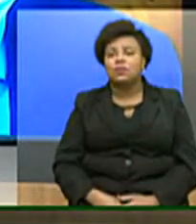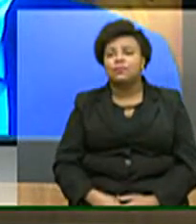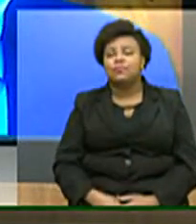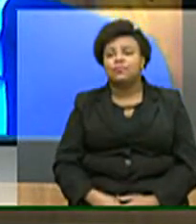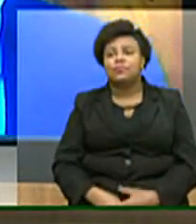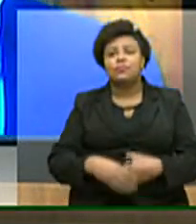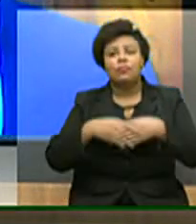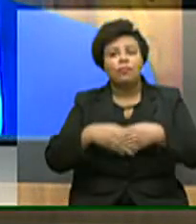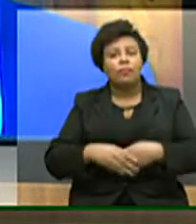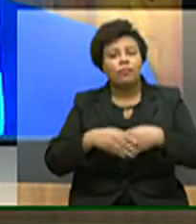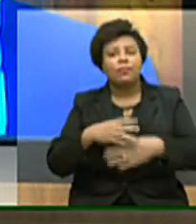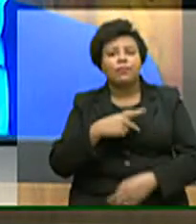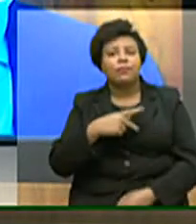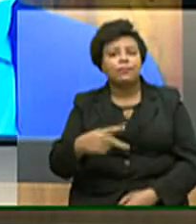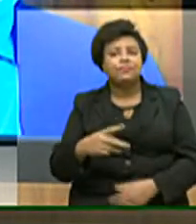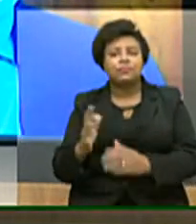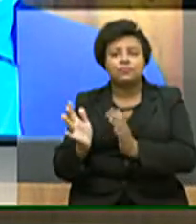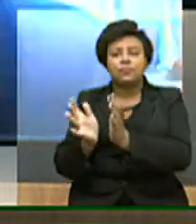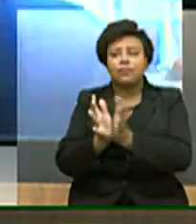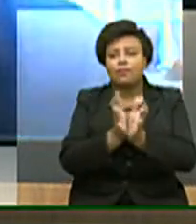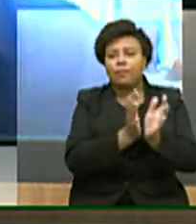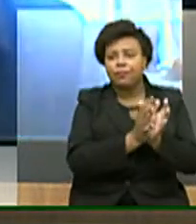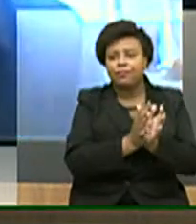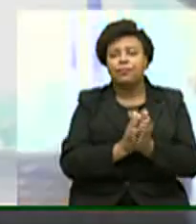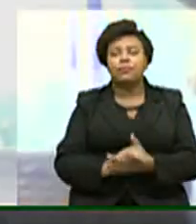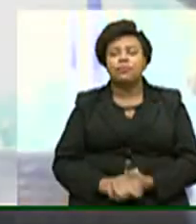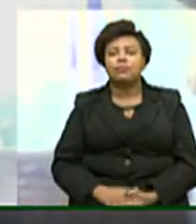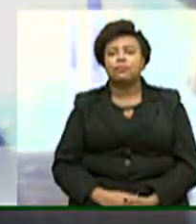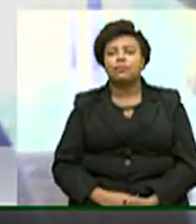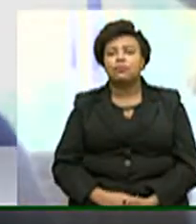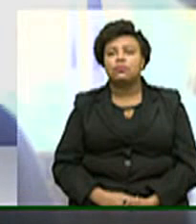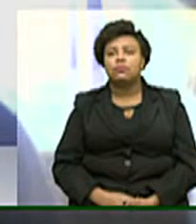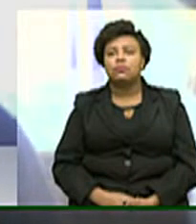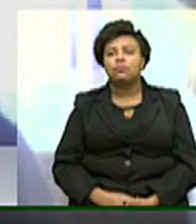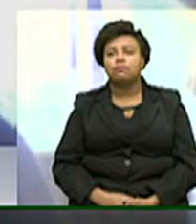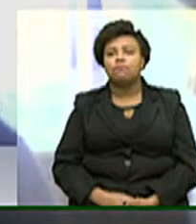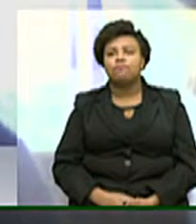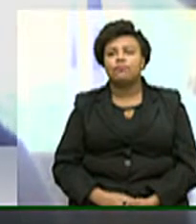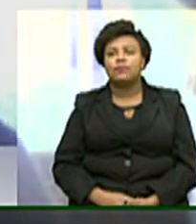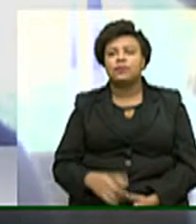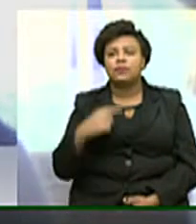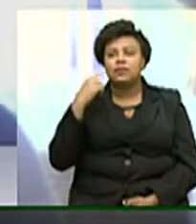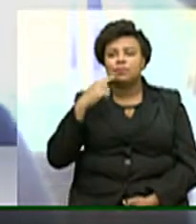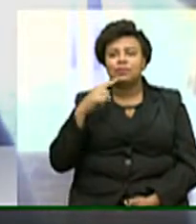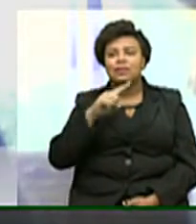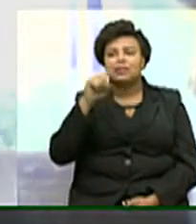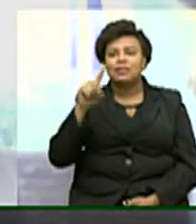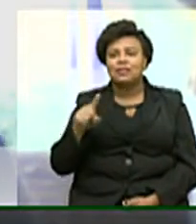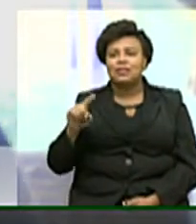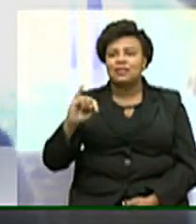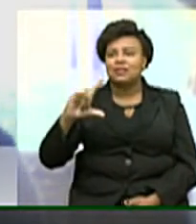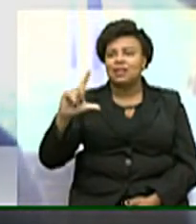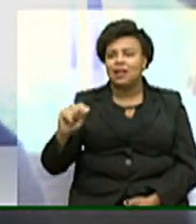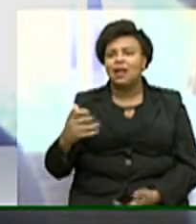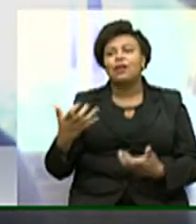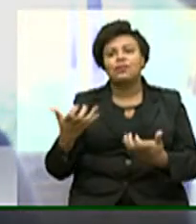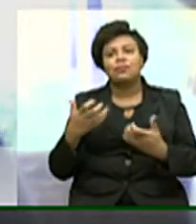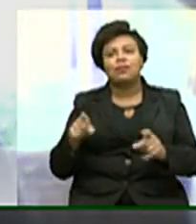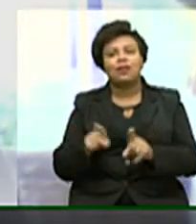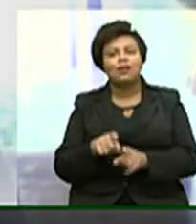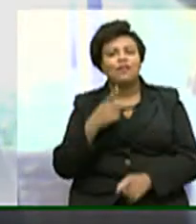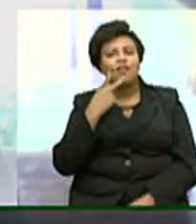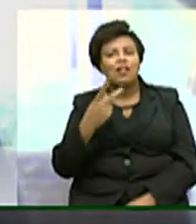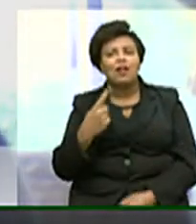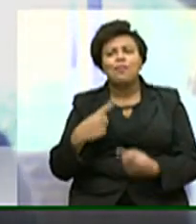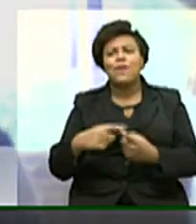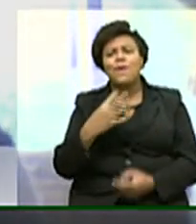Minha saudação, presidente, saudar os colegas deputados e deputadas. Mesmo a deputada Zilá tendo falado, eu também quero me pronunciar, porque eu